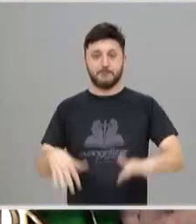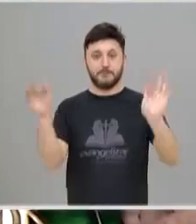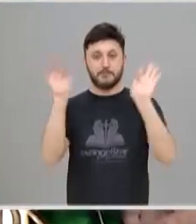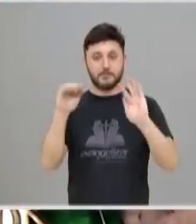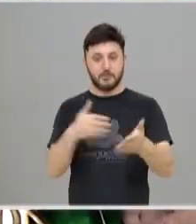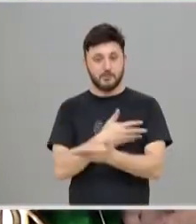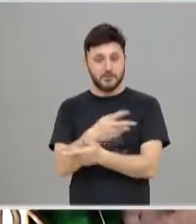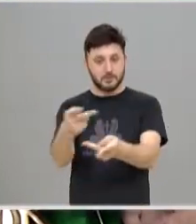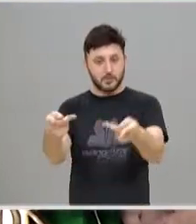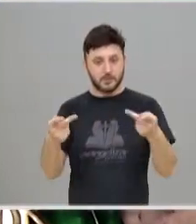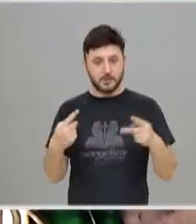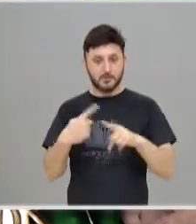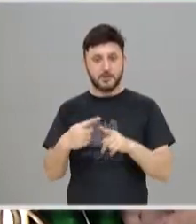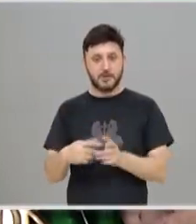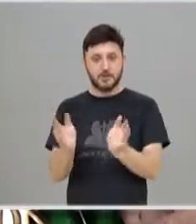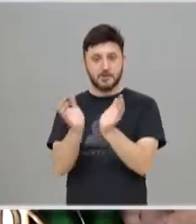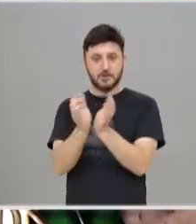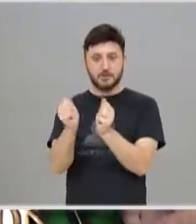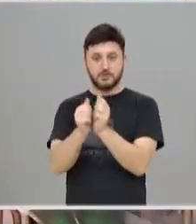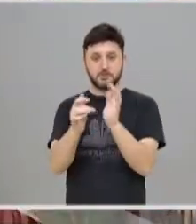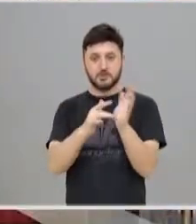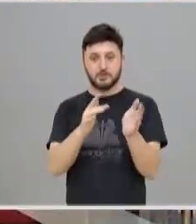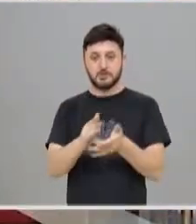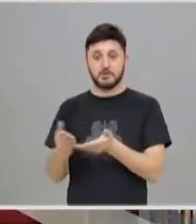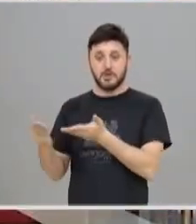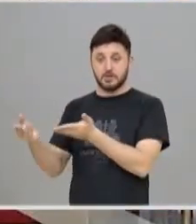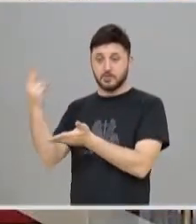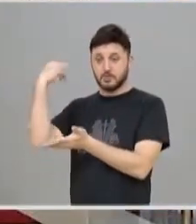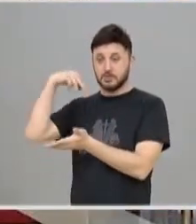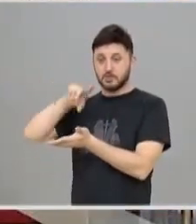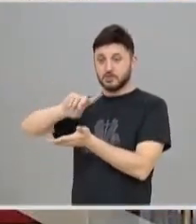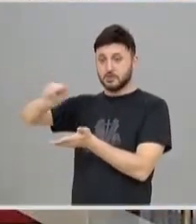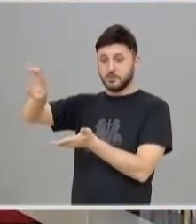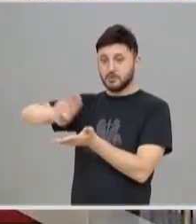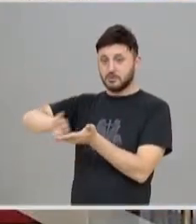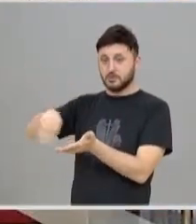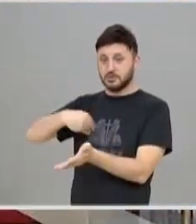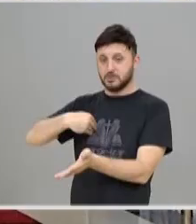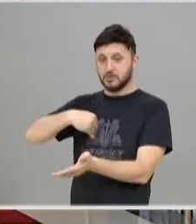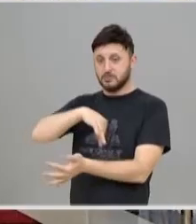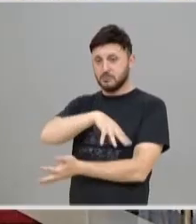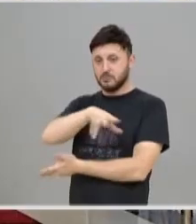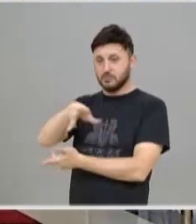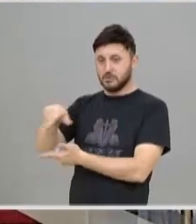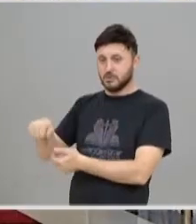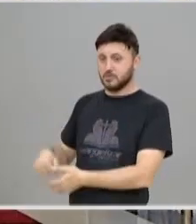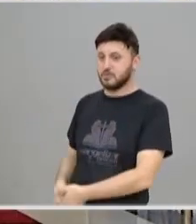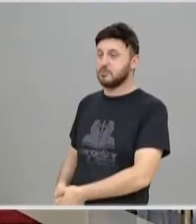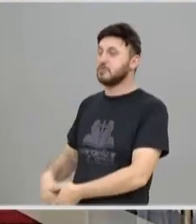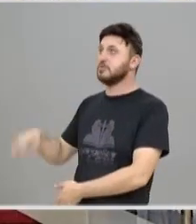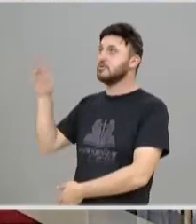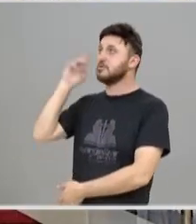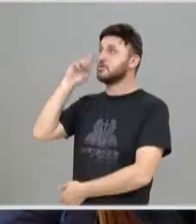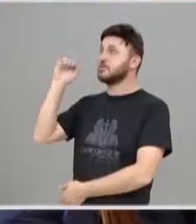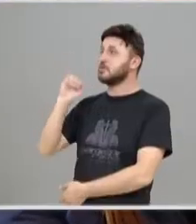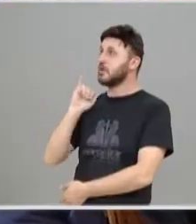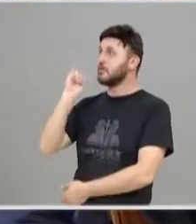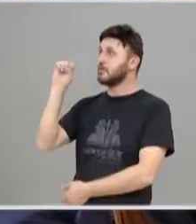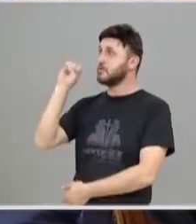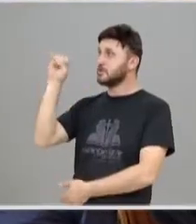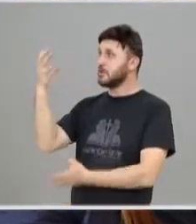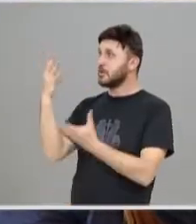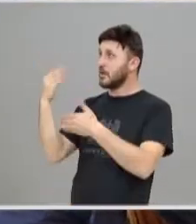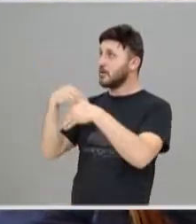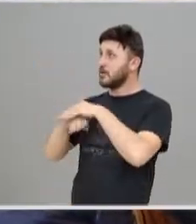Felizes os convidados para a ceia do Senhor. Eis o Cordeiro de Deus, eis aquele que tira o pecado do mundo.